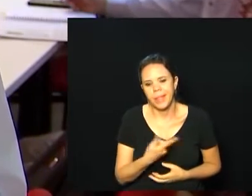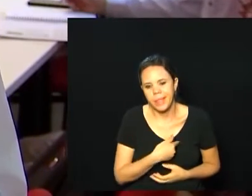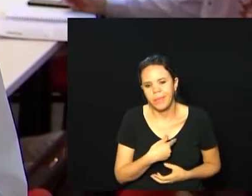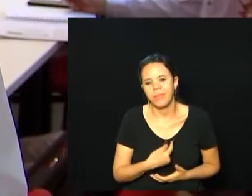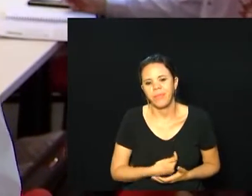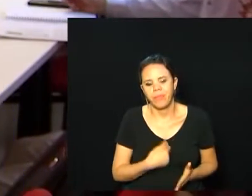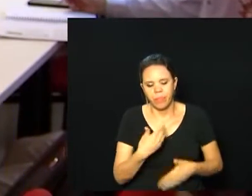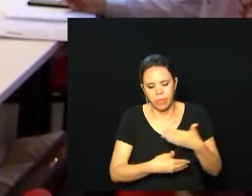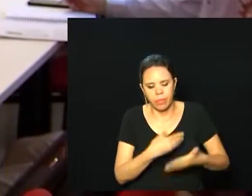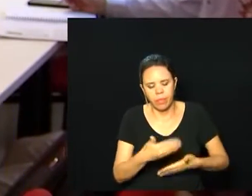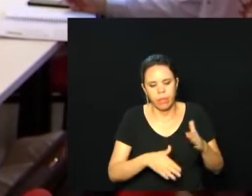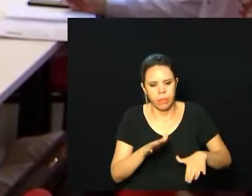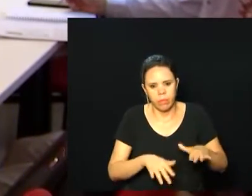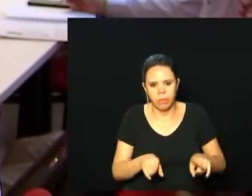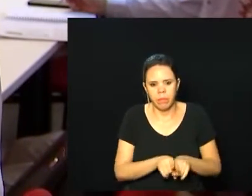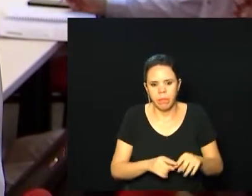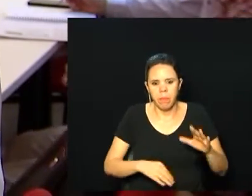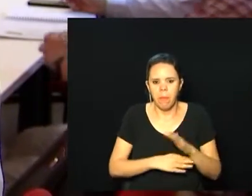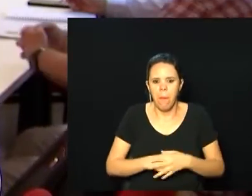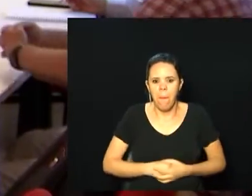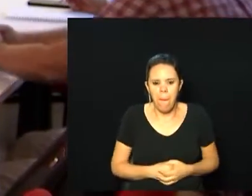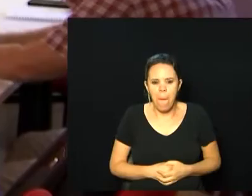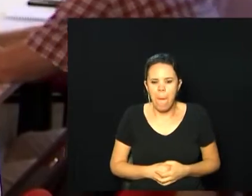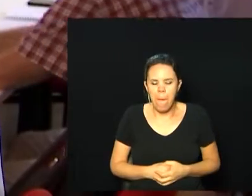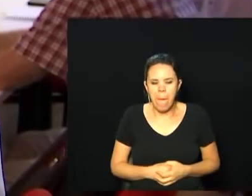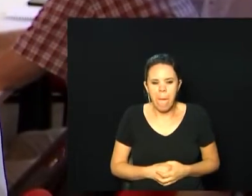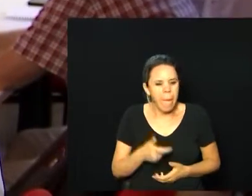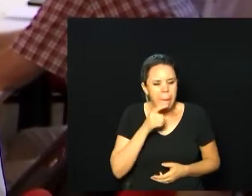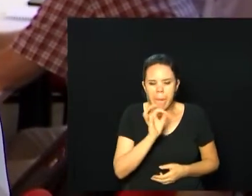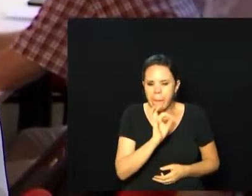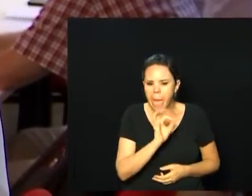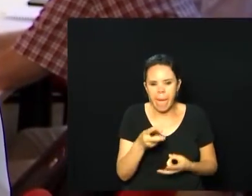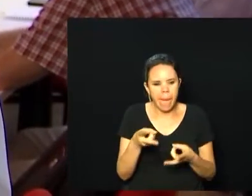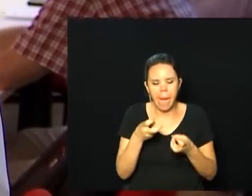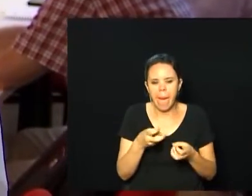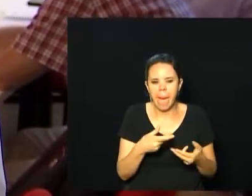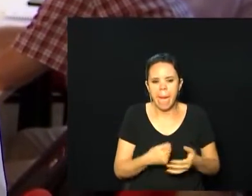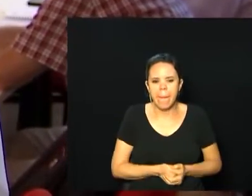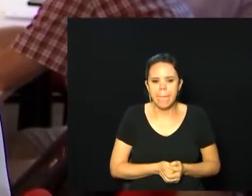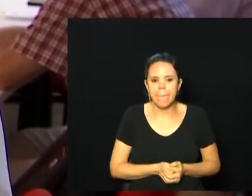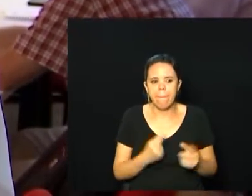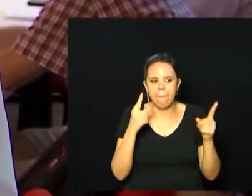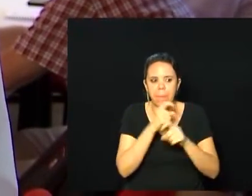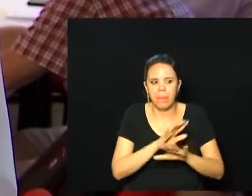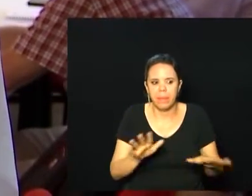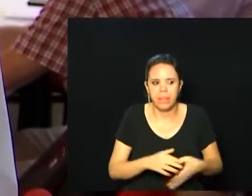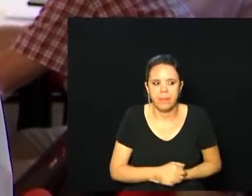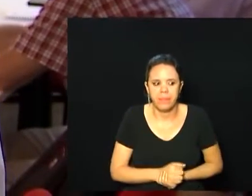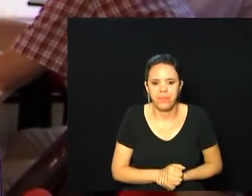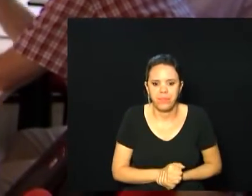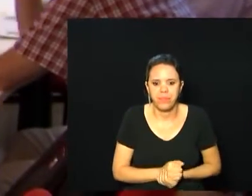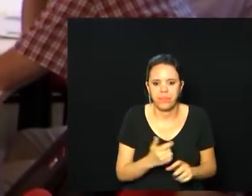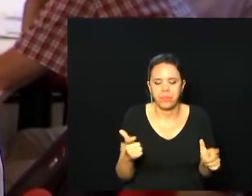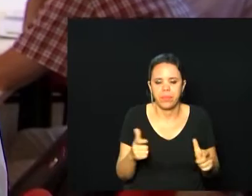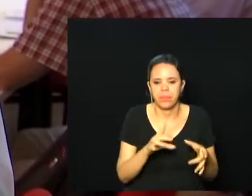nosso cotidiano, a gente está lá na Câmara, a gente não consegue perceber certas dificuldades de